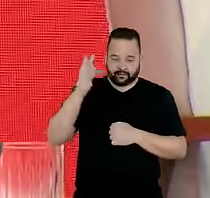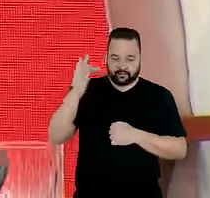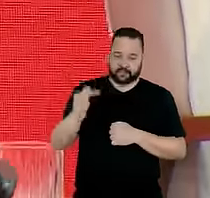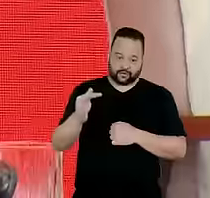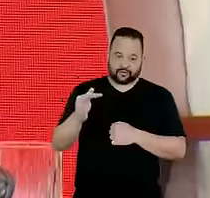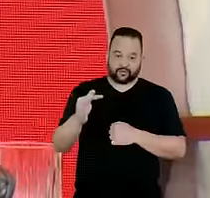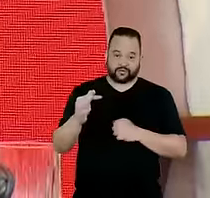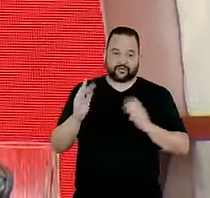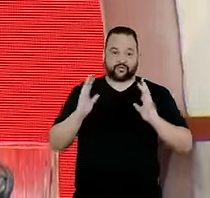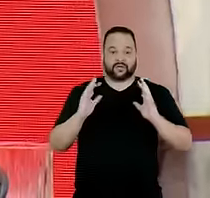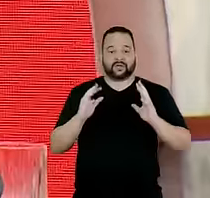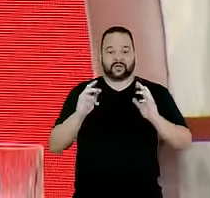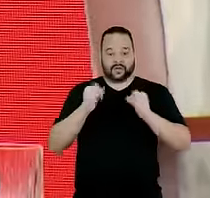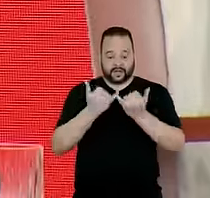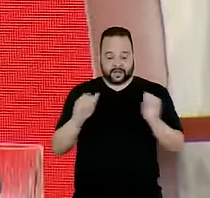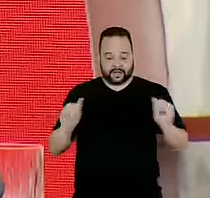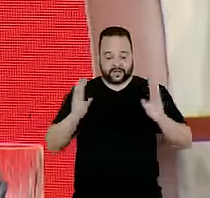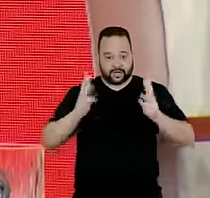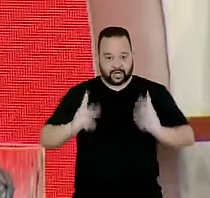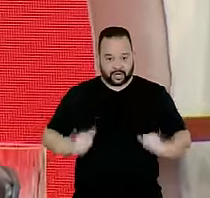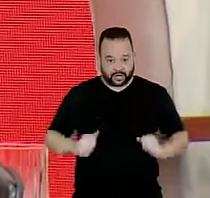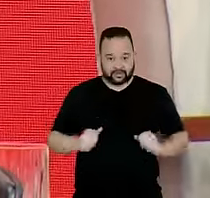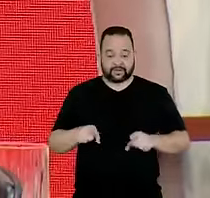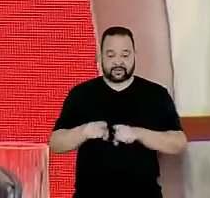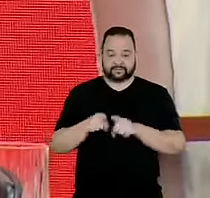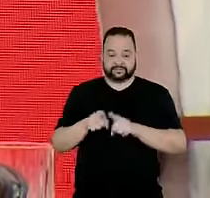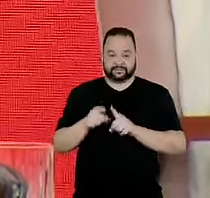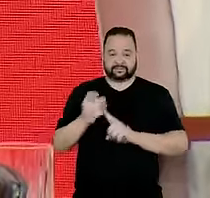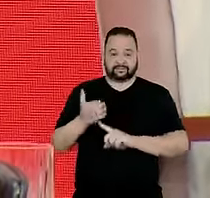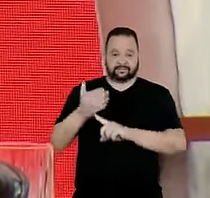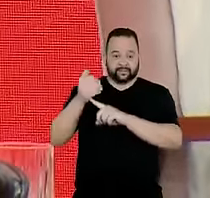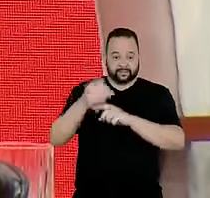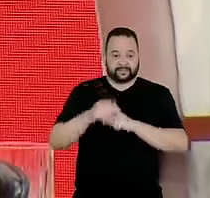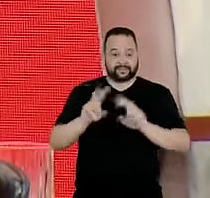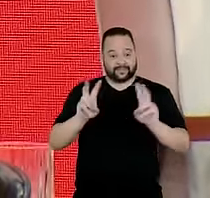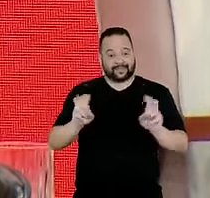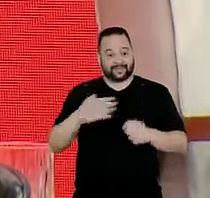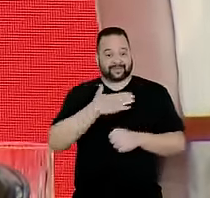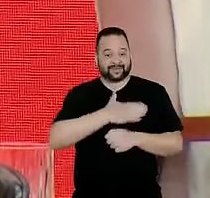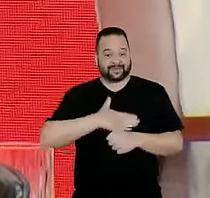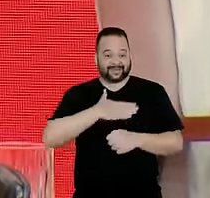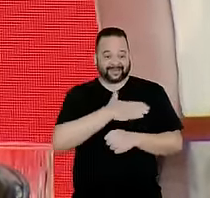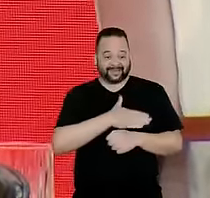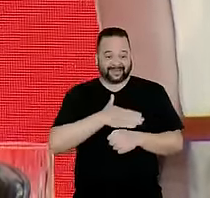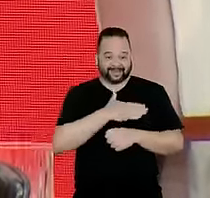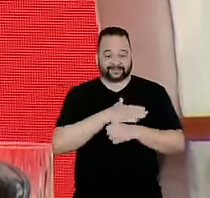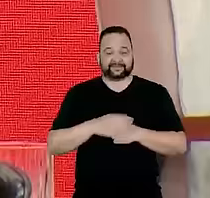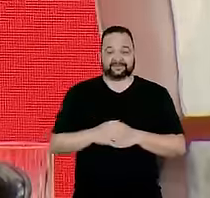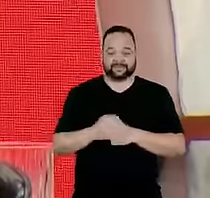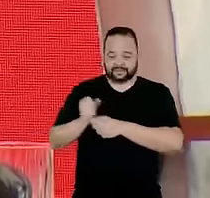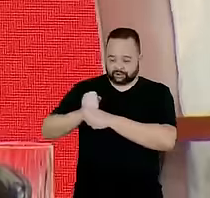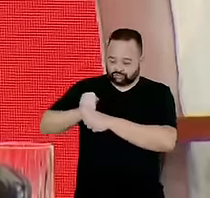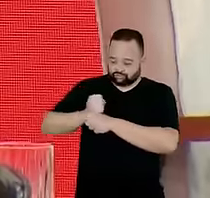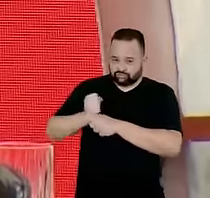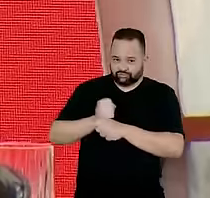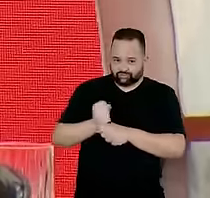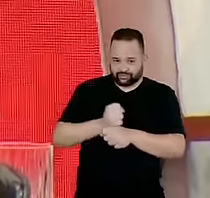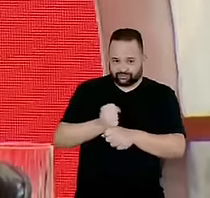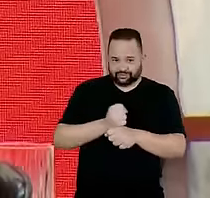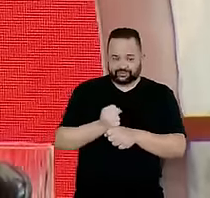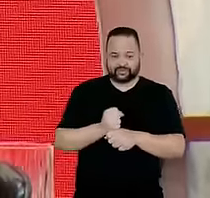dos assuntos que eu mais gosto né Finanças sustentáveis eh durante muitos anos eh todos os modelos